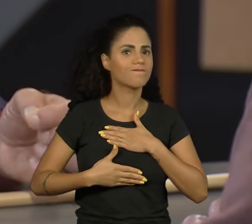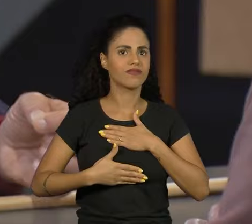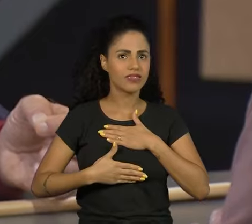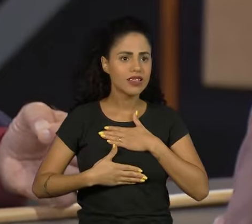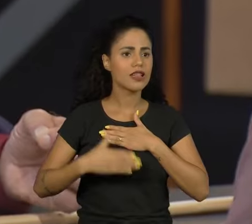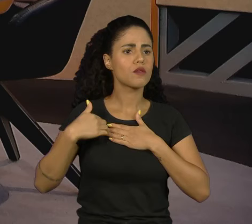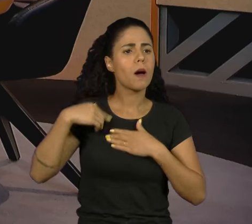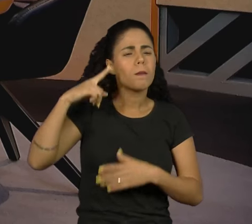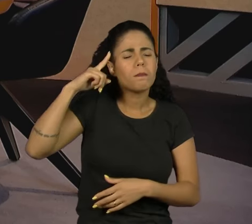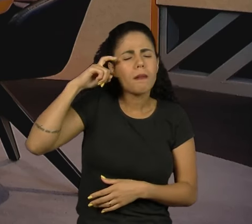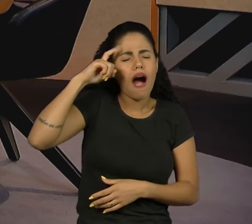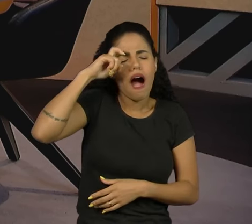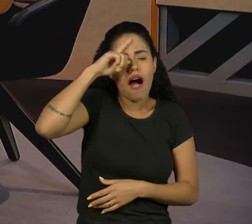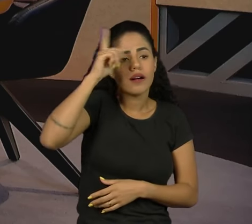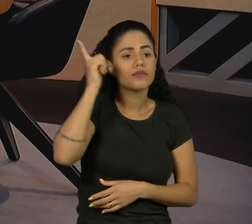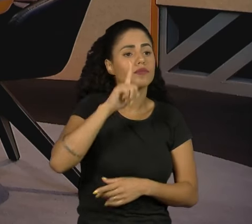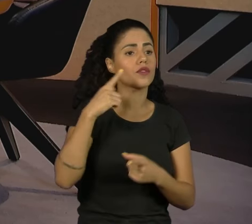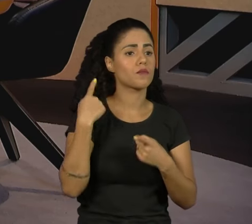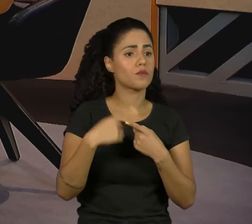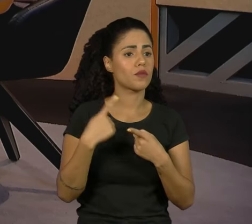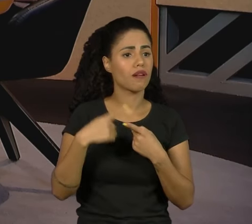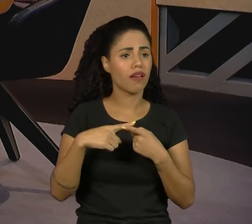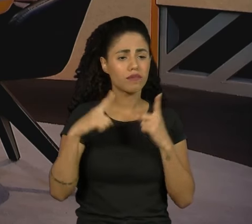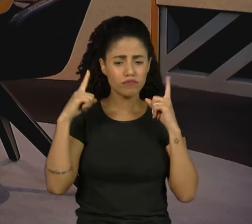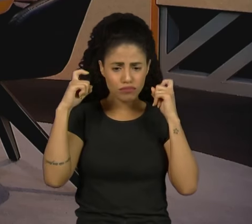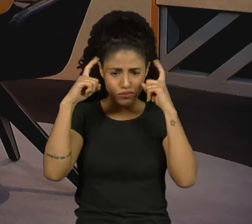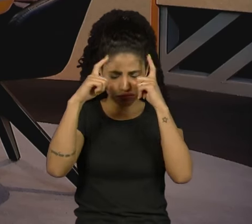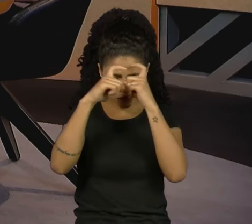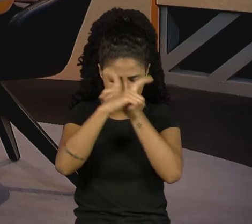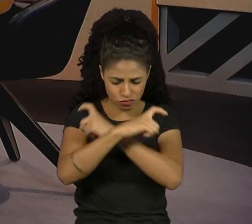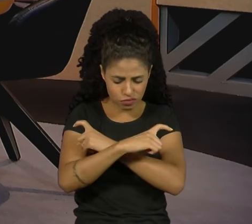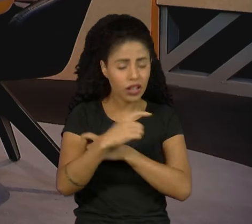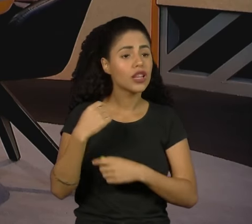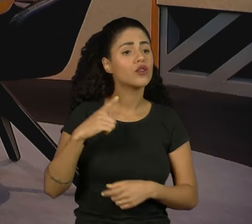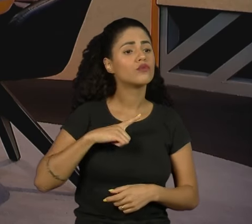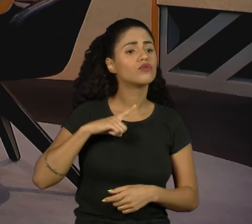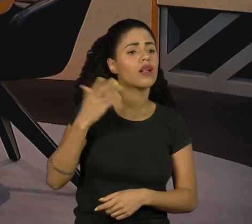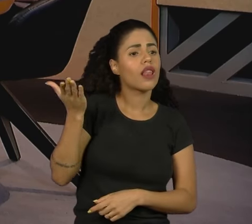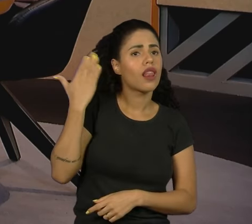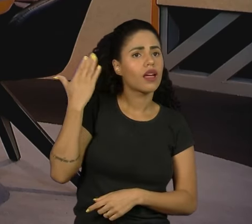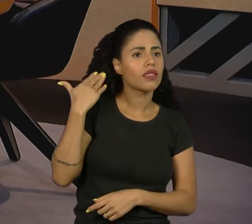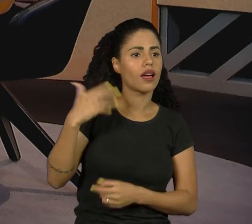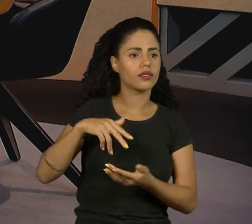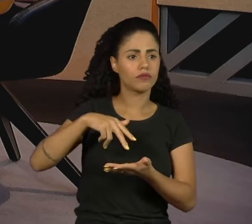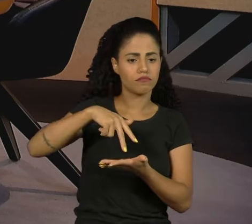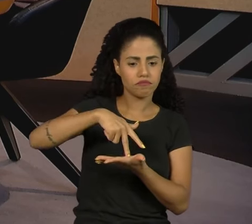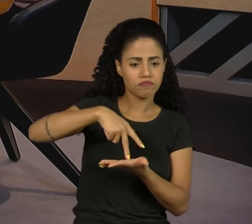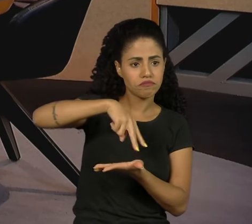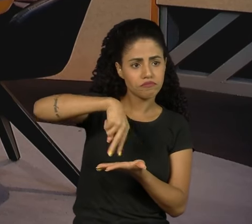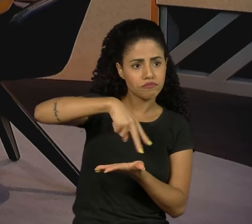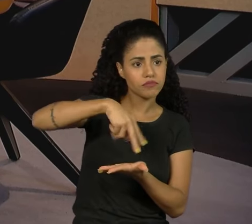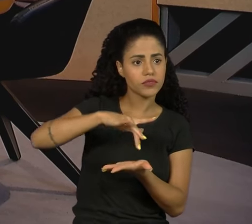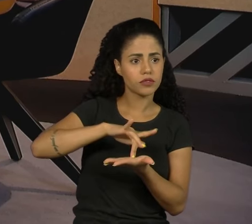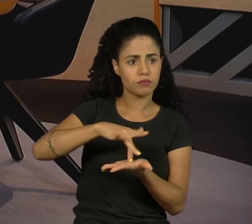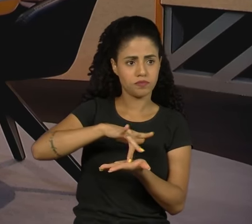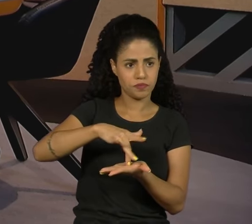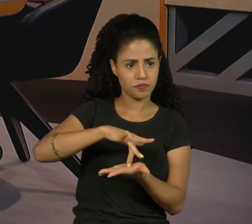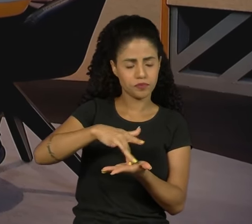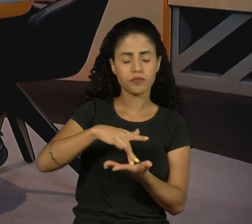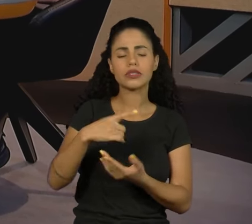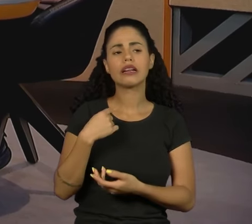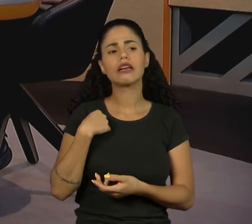na conquista, pelas dificuldades que eu tinha como dançarino, bailarino,